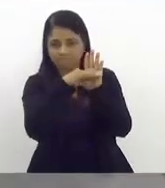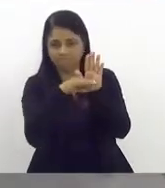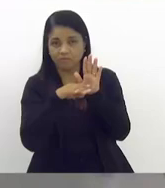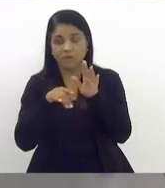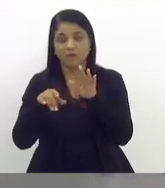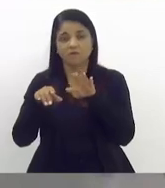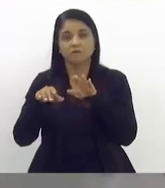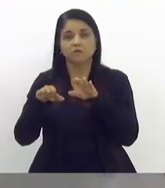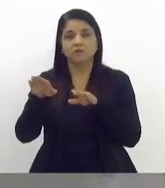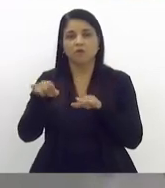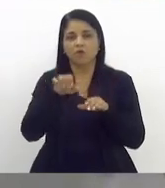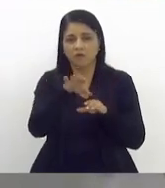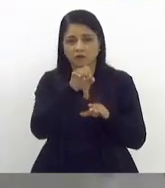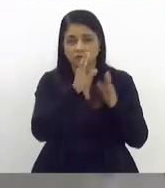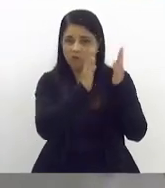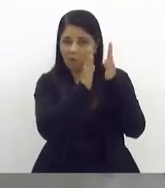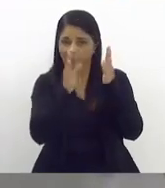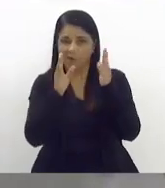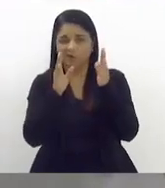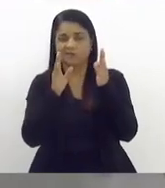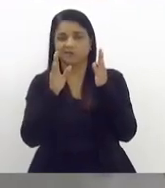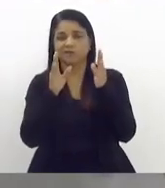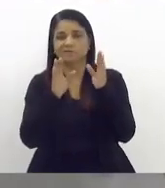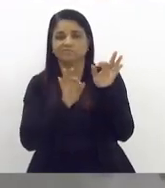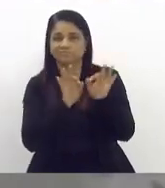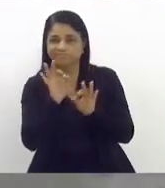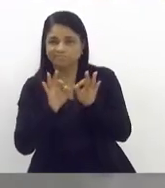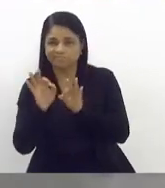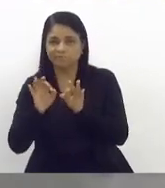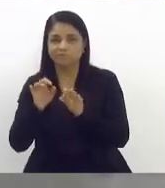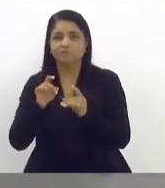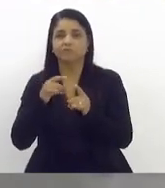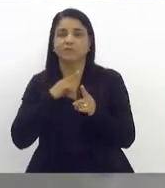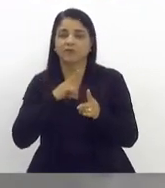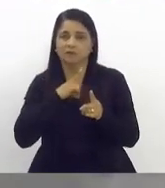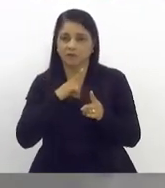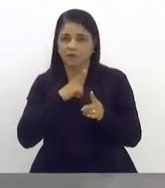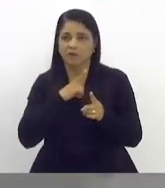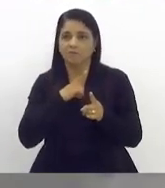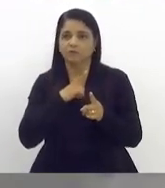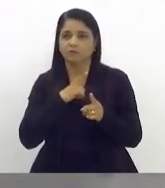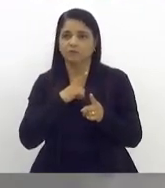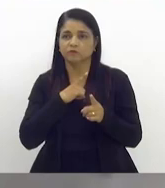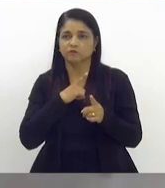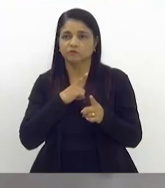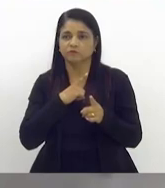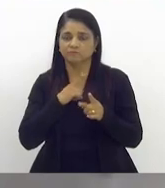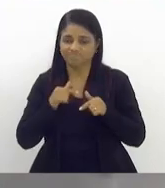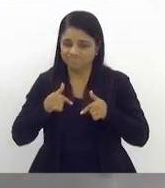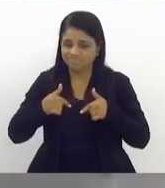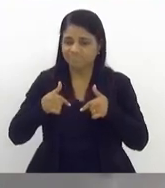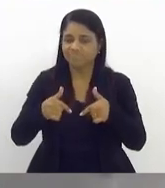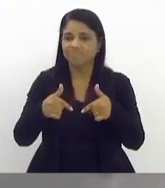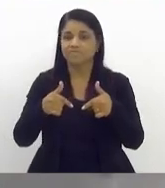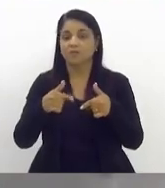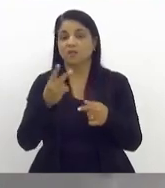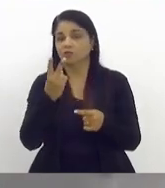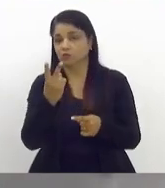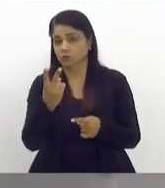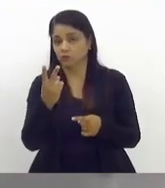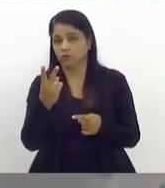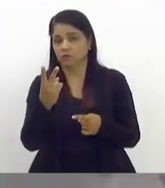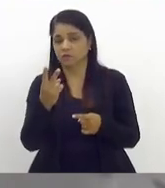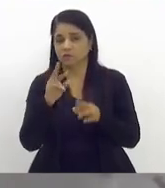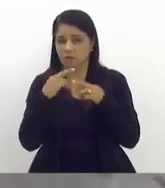convocação, na ordem do dia, nós temos duas sessões. Na realidade, talvez não consigamos enfrentar as duas sessões, a